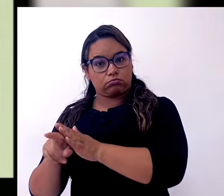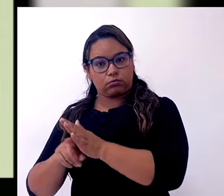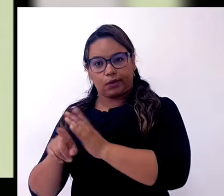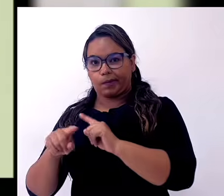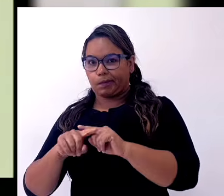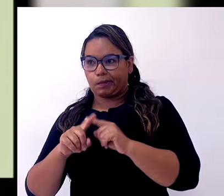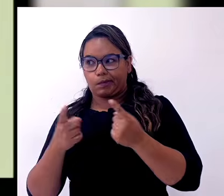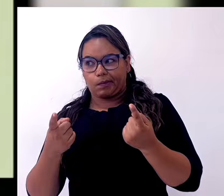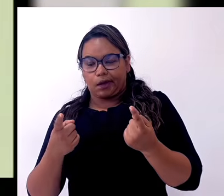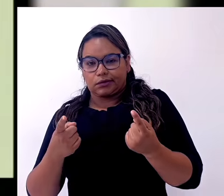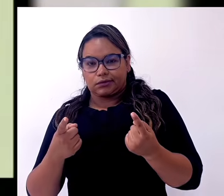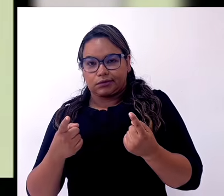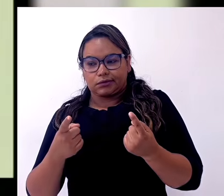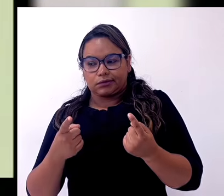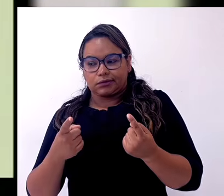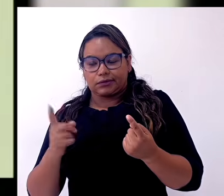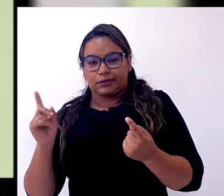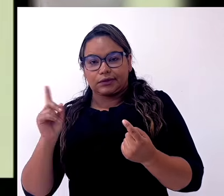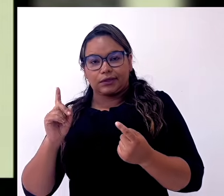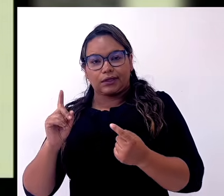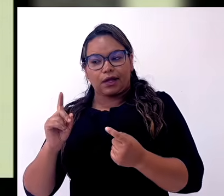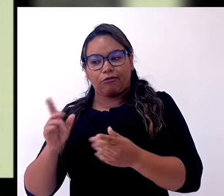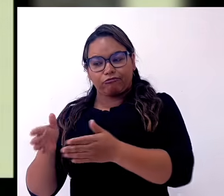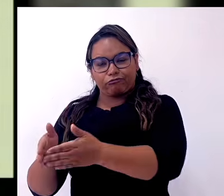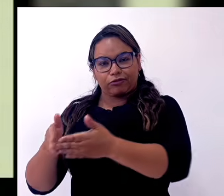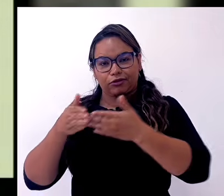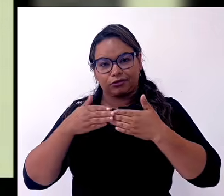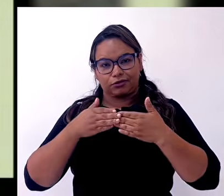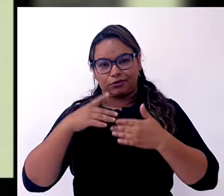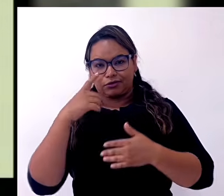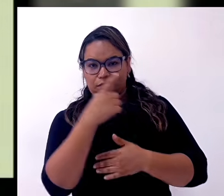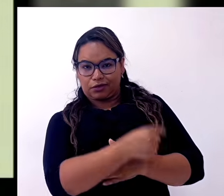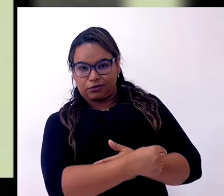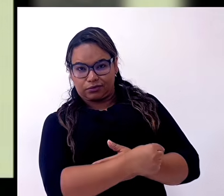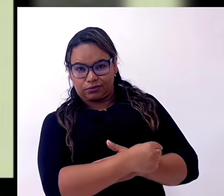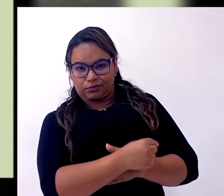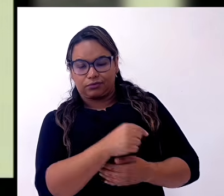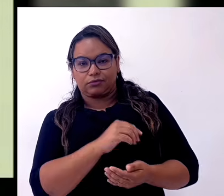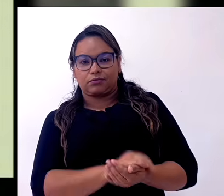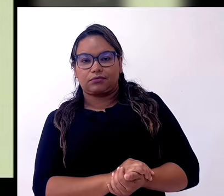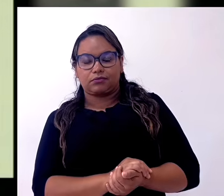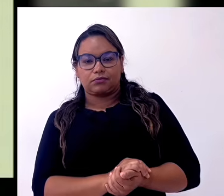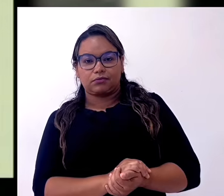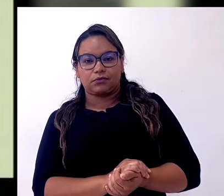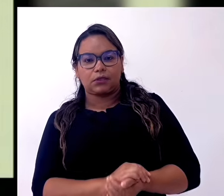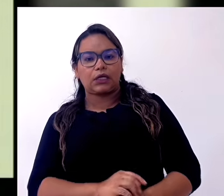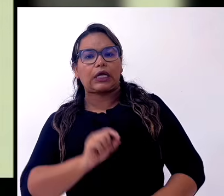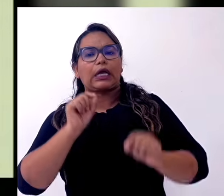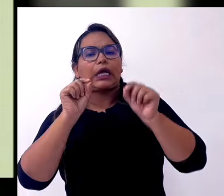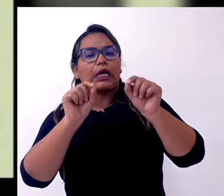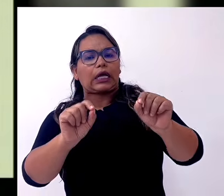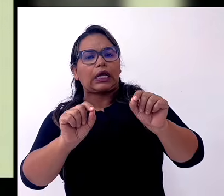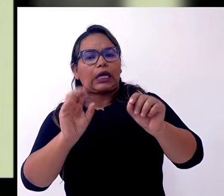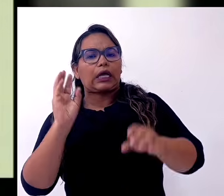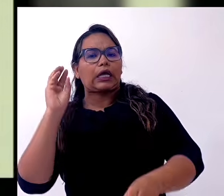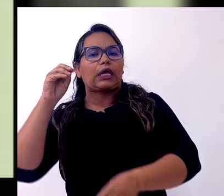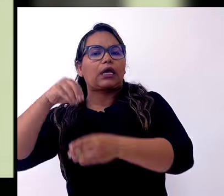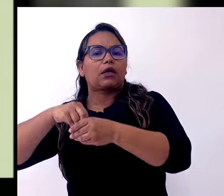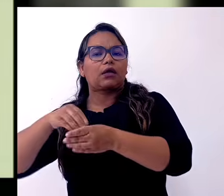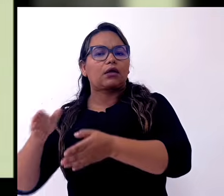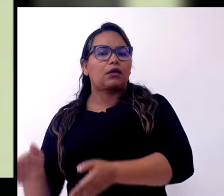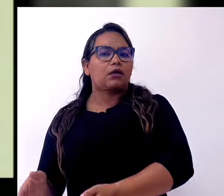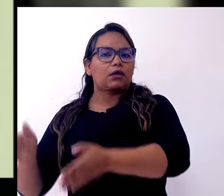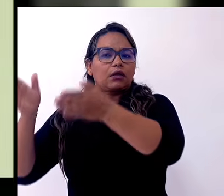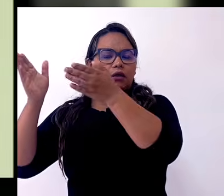colapso. Esse é chamado de edifício 7 do World Trade Center. Vejam os destroços voando do edifício número 7. Aí está o